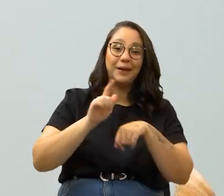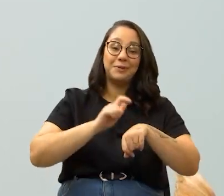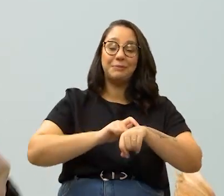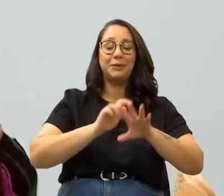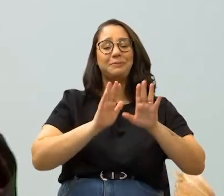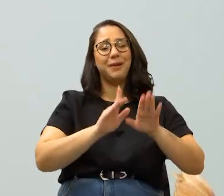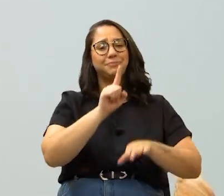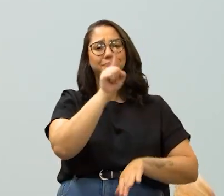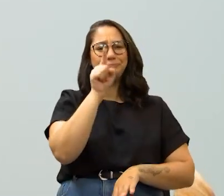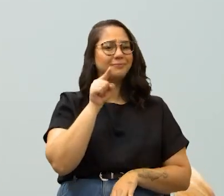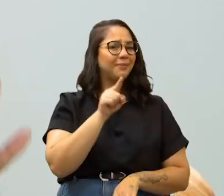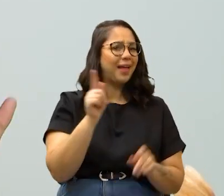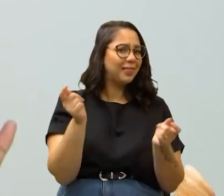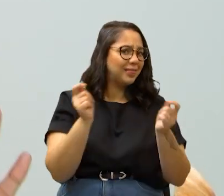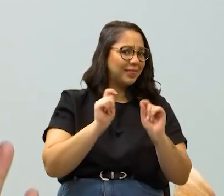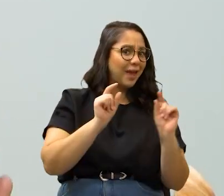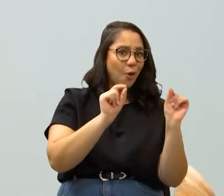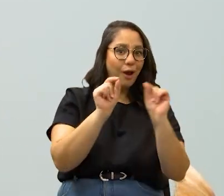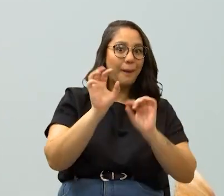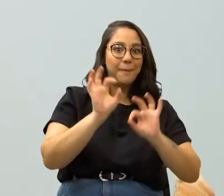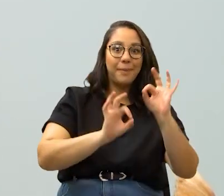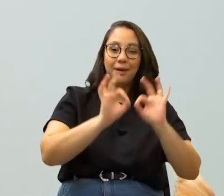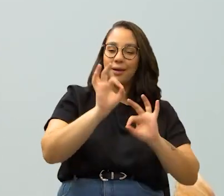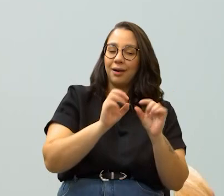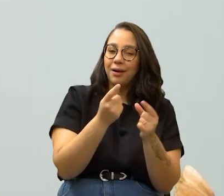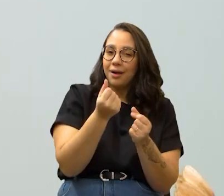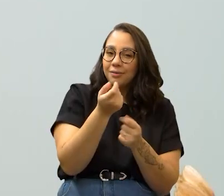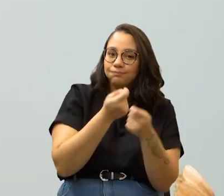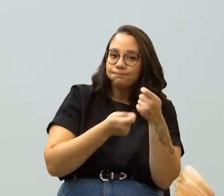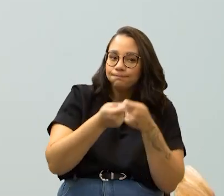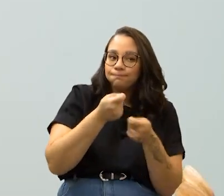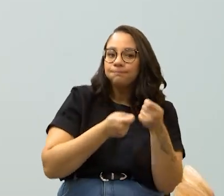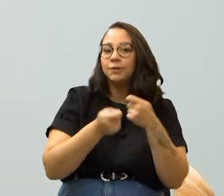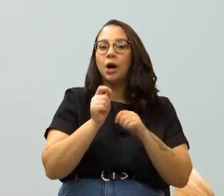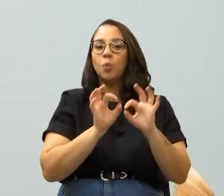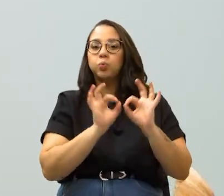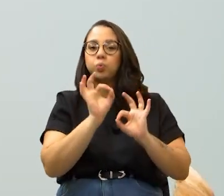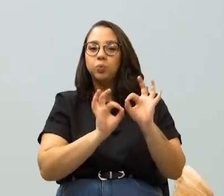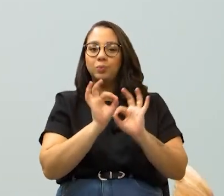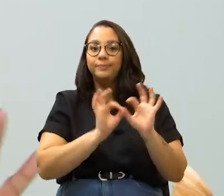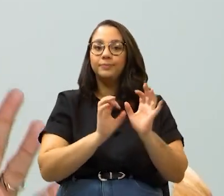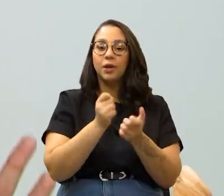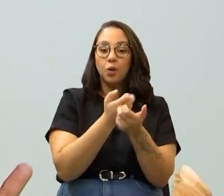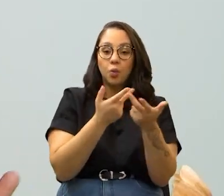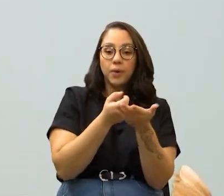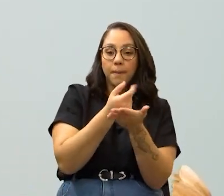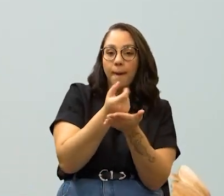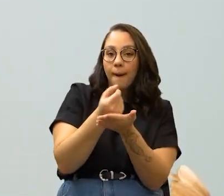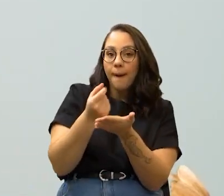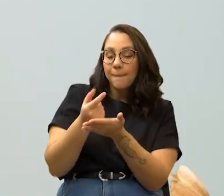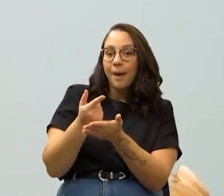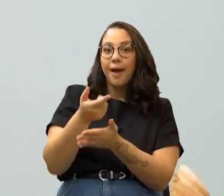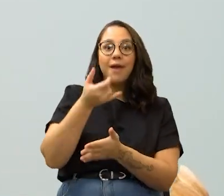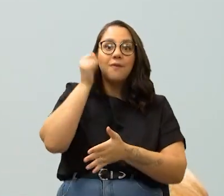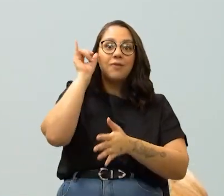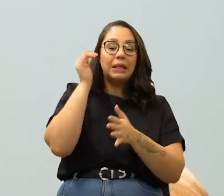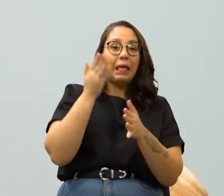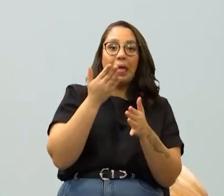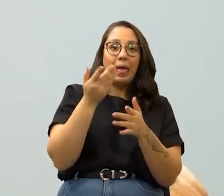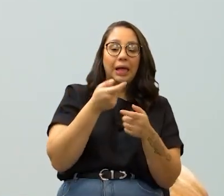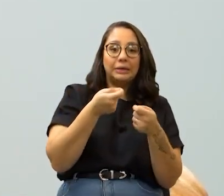momento, mas será que dá para fazer um planejamento, organizar essas contas e garantir que tudo não saia aí do